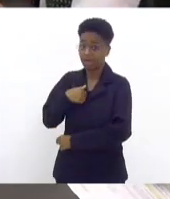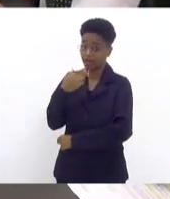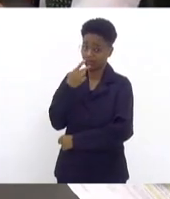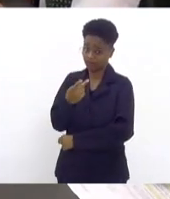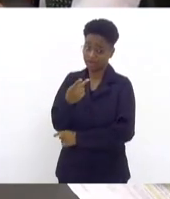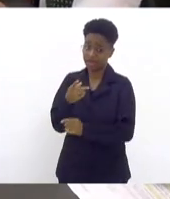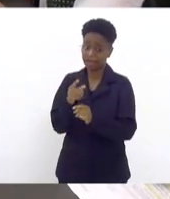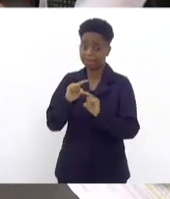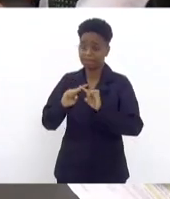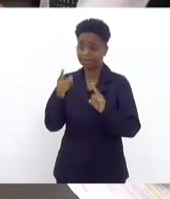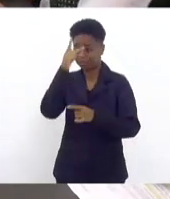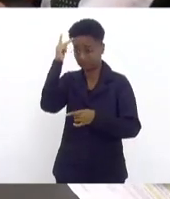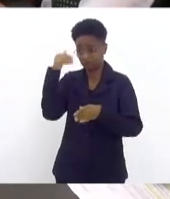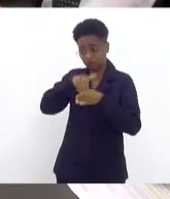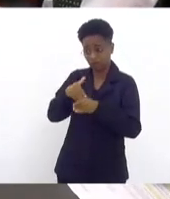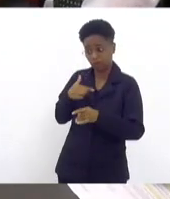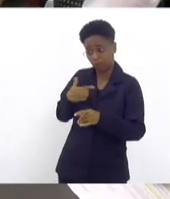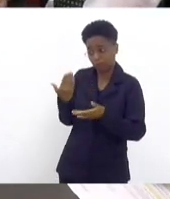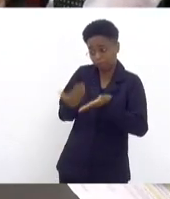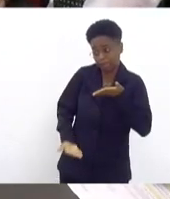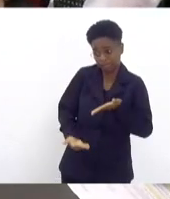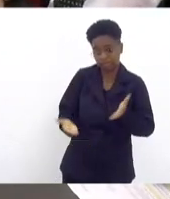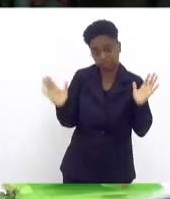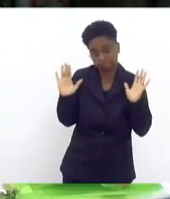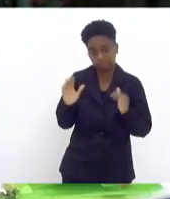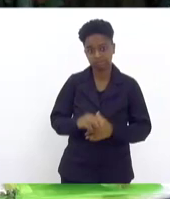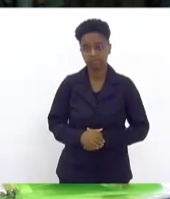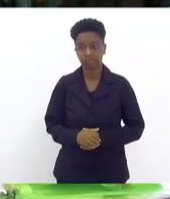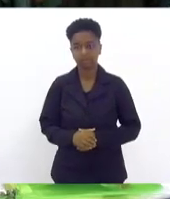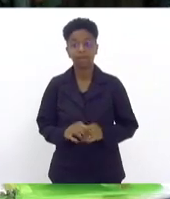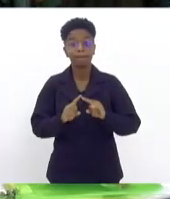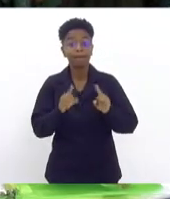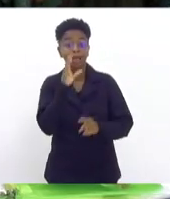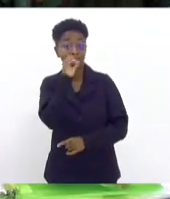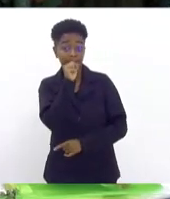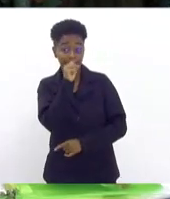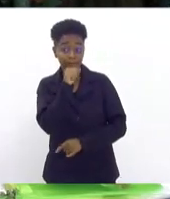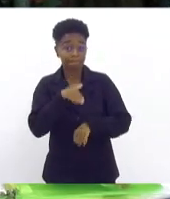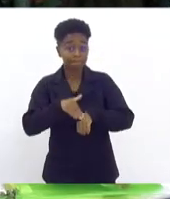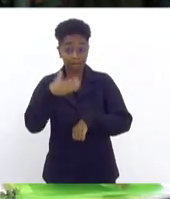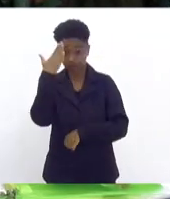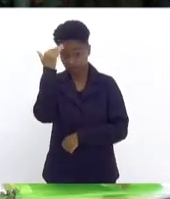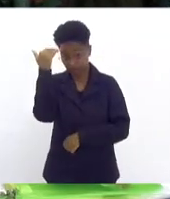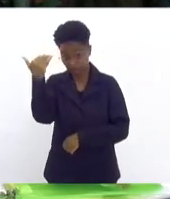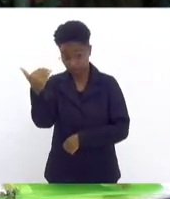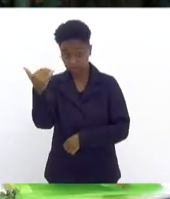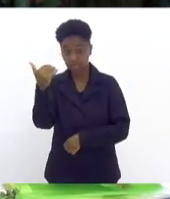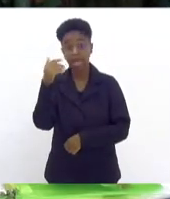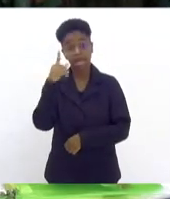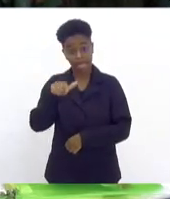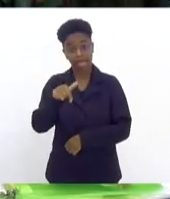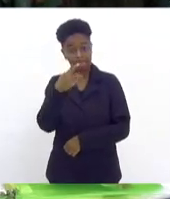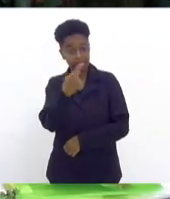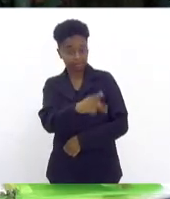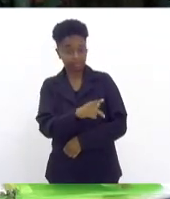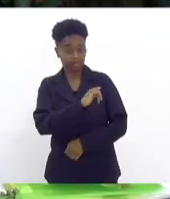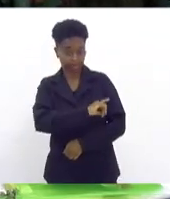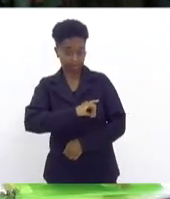plenário, mas fui voto vencido. Da Delaroli venceu a laranja, a laranja mais famosa é a laranja de Itaboraí.